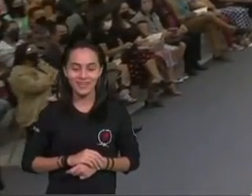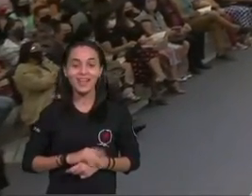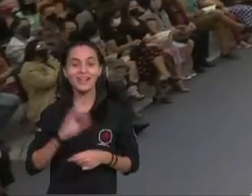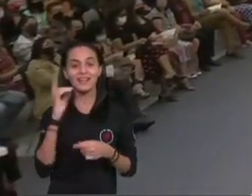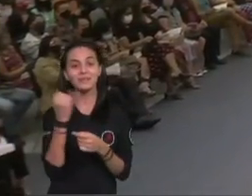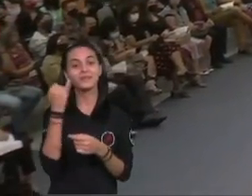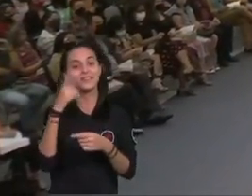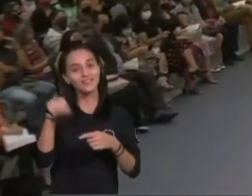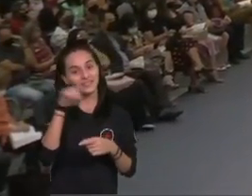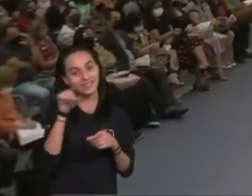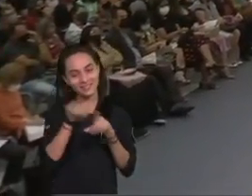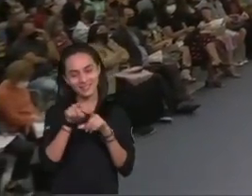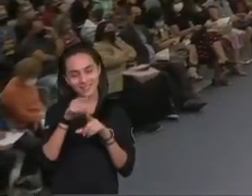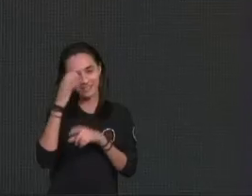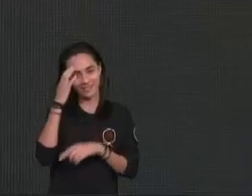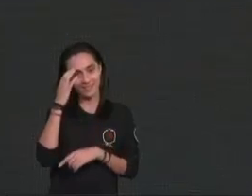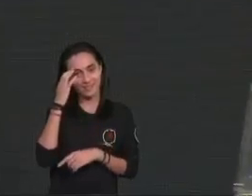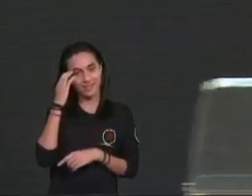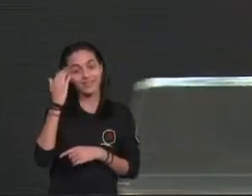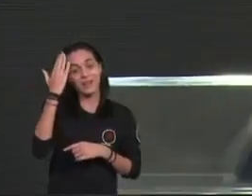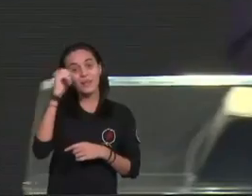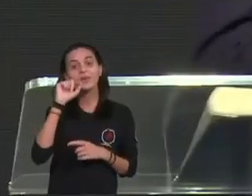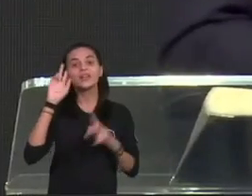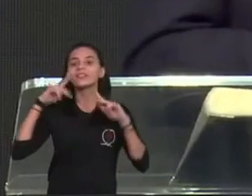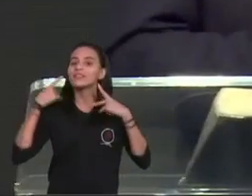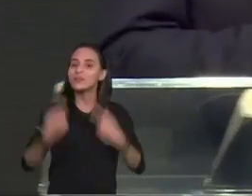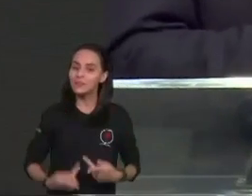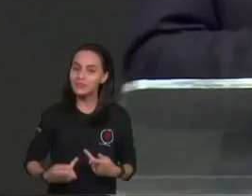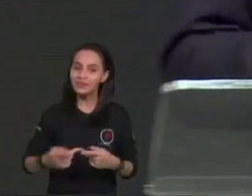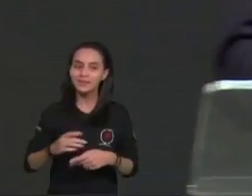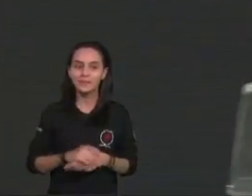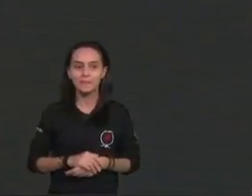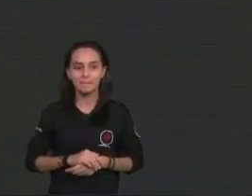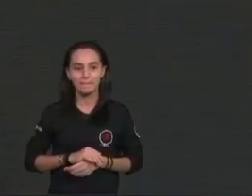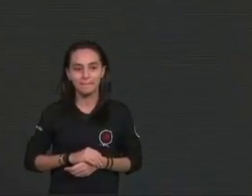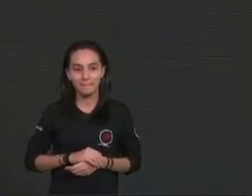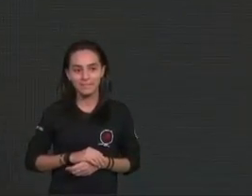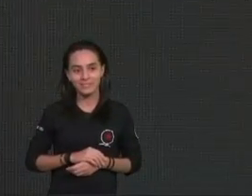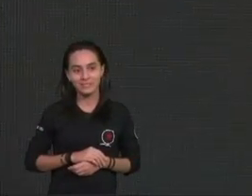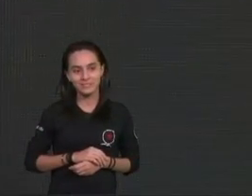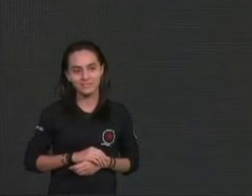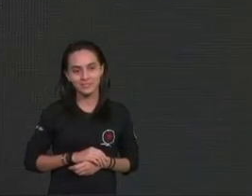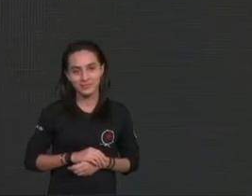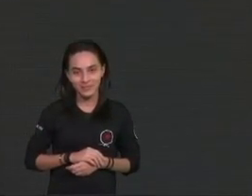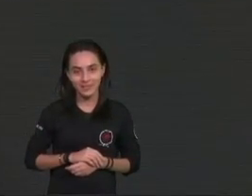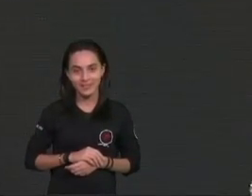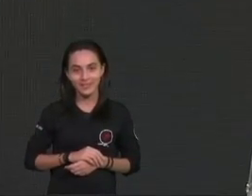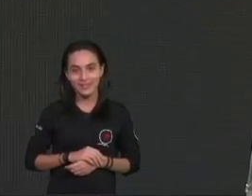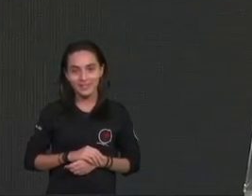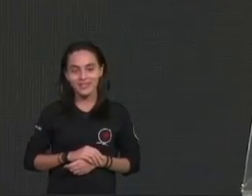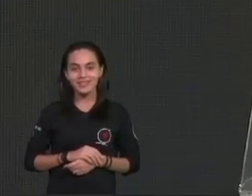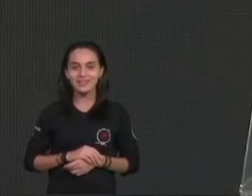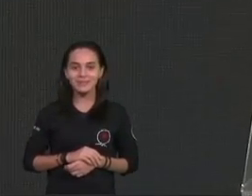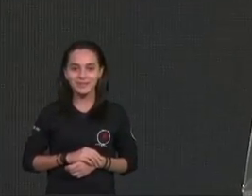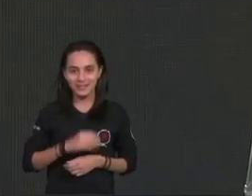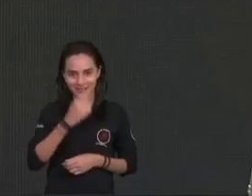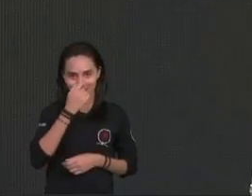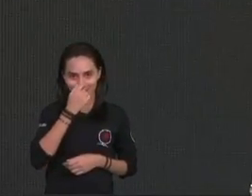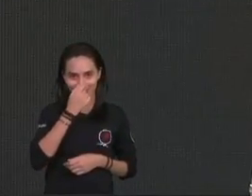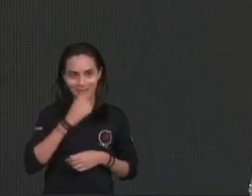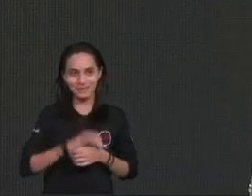também você saber o que é o ser humano que o ser humano é diferente e